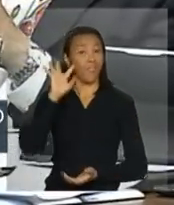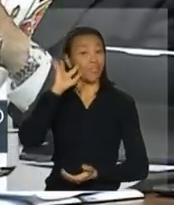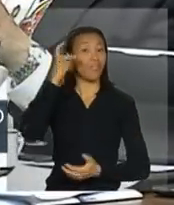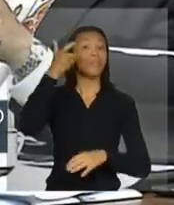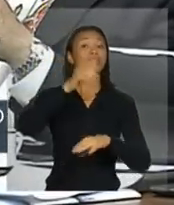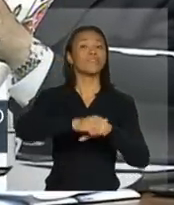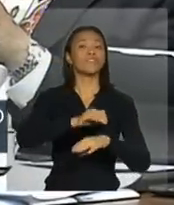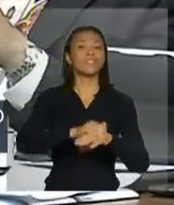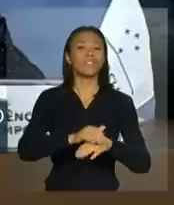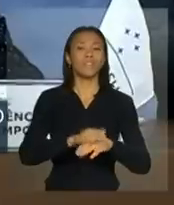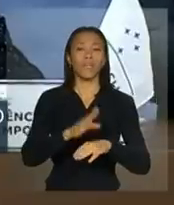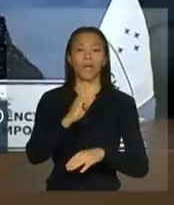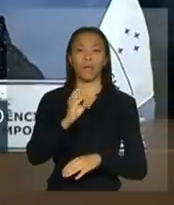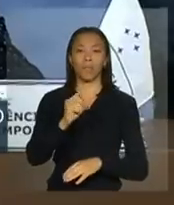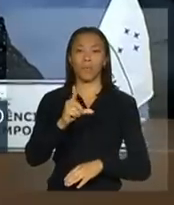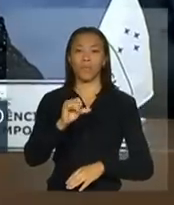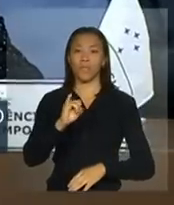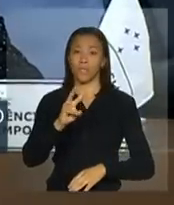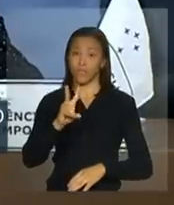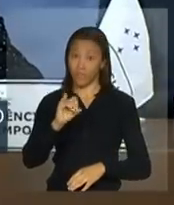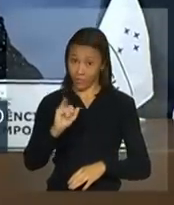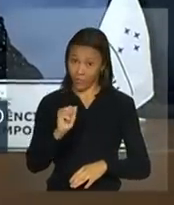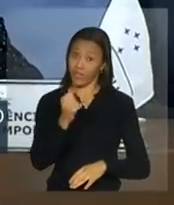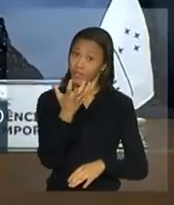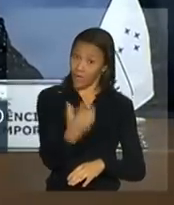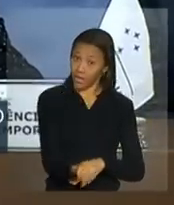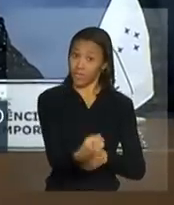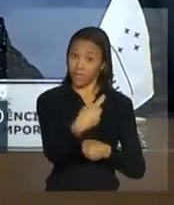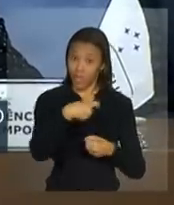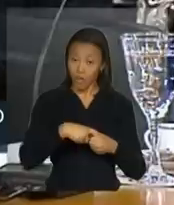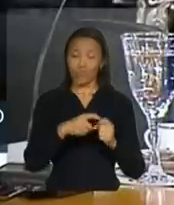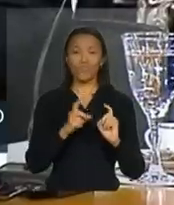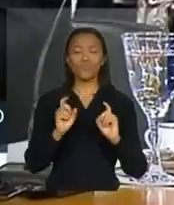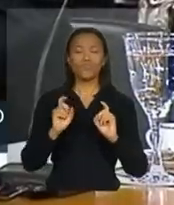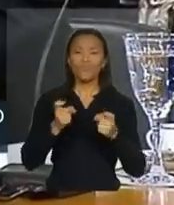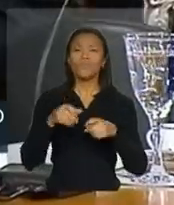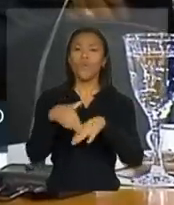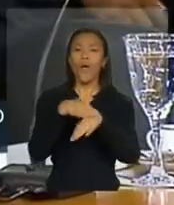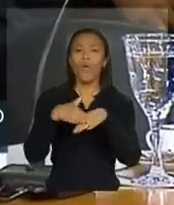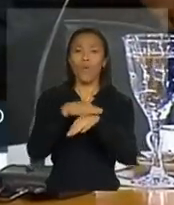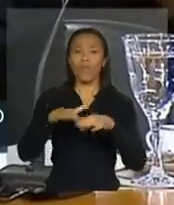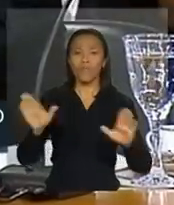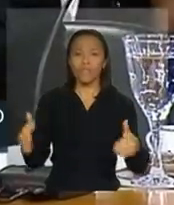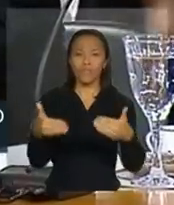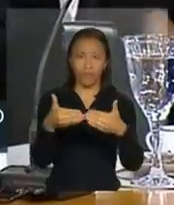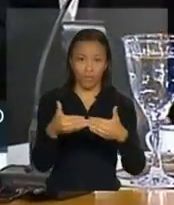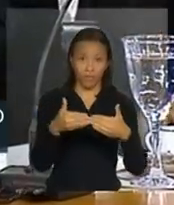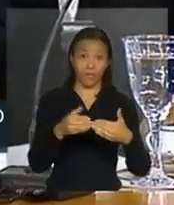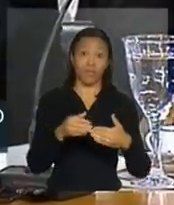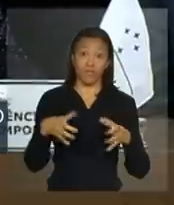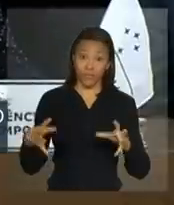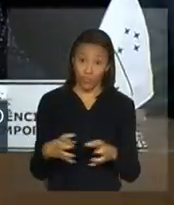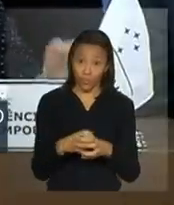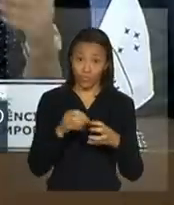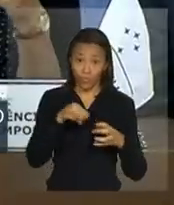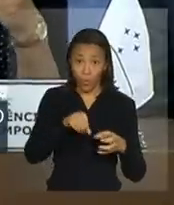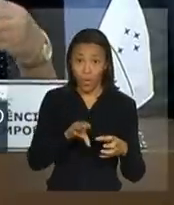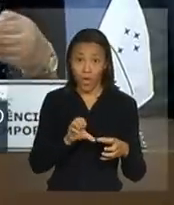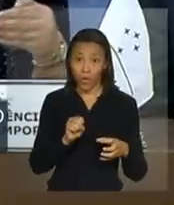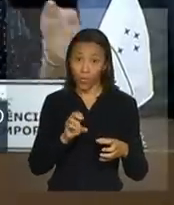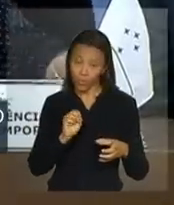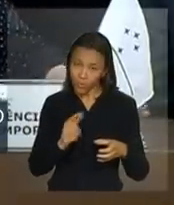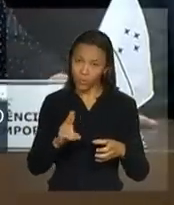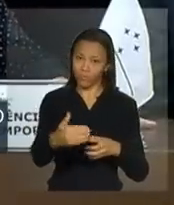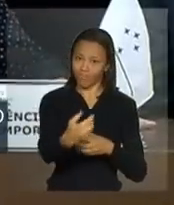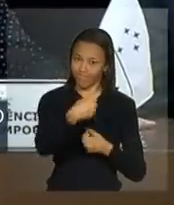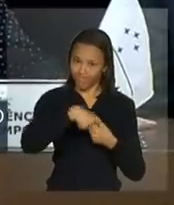da Bolívia de dar início a um diálogo estruturado com o Mercosul. Saudamos seu